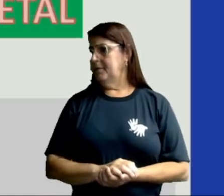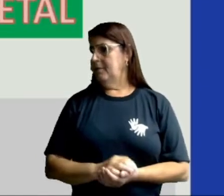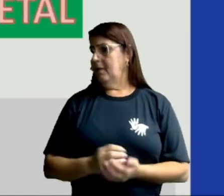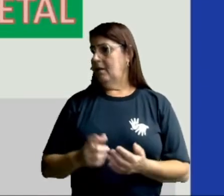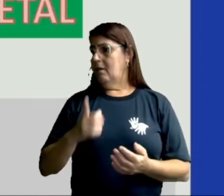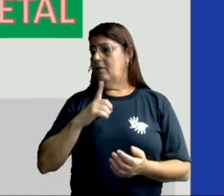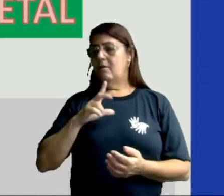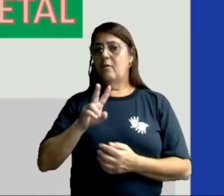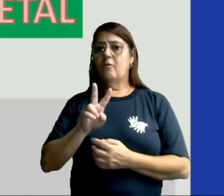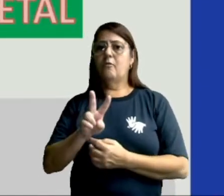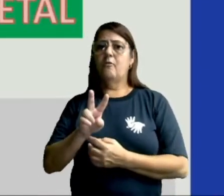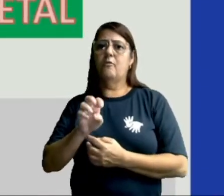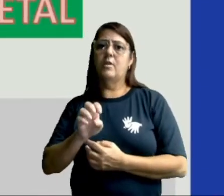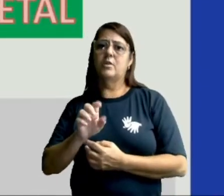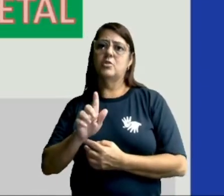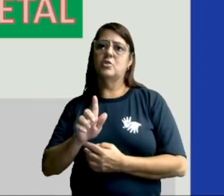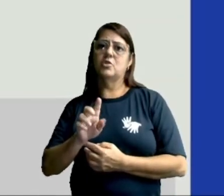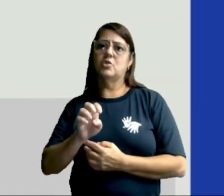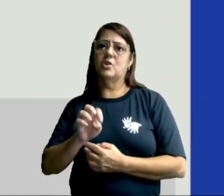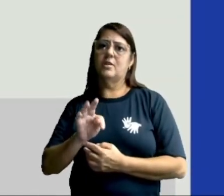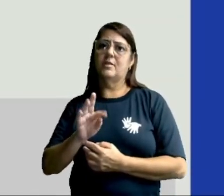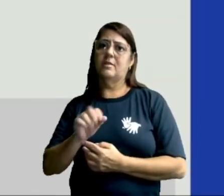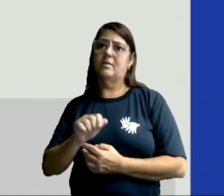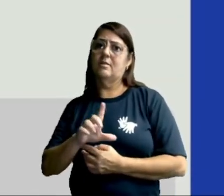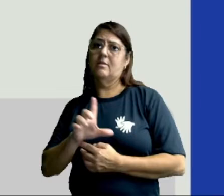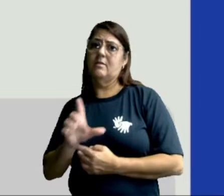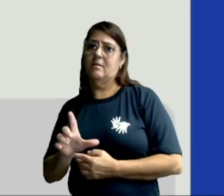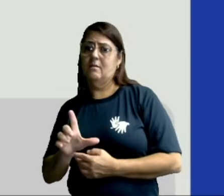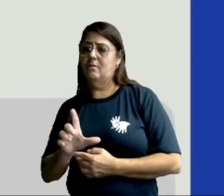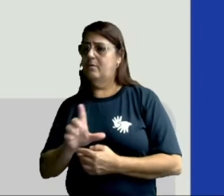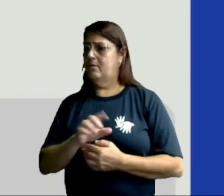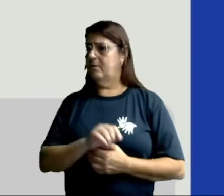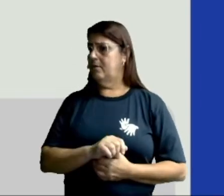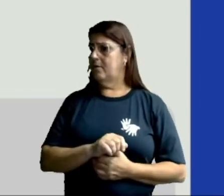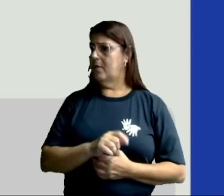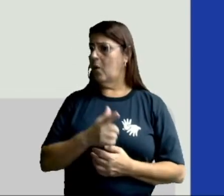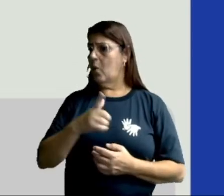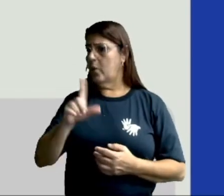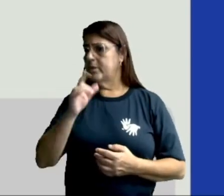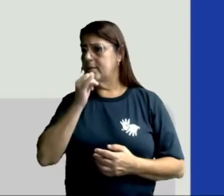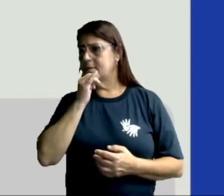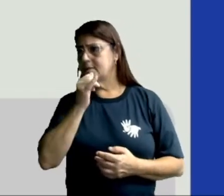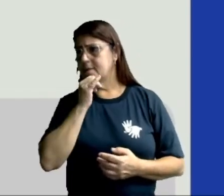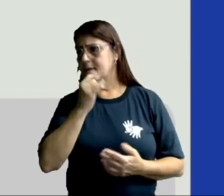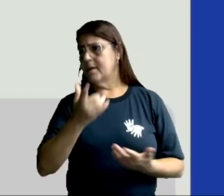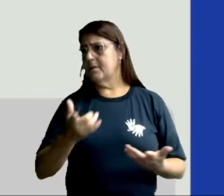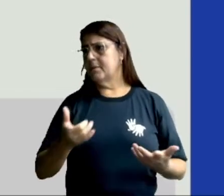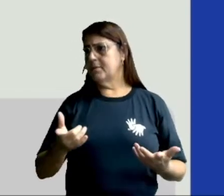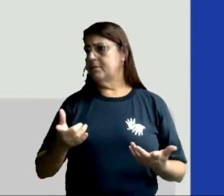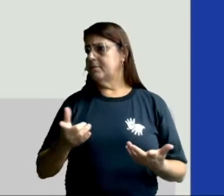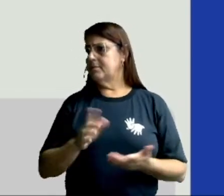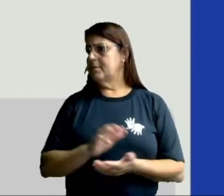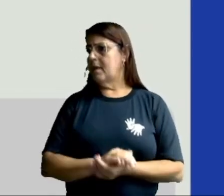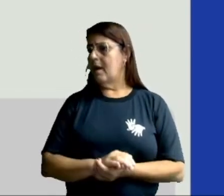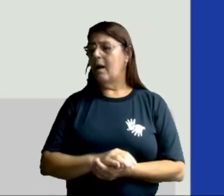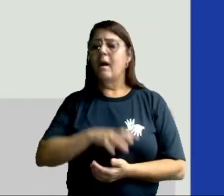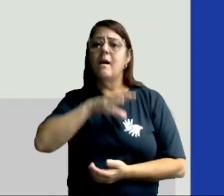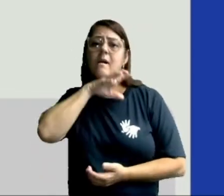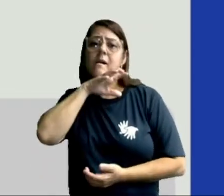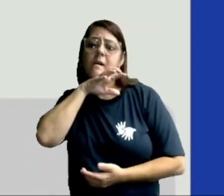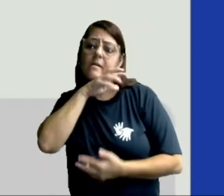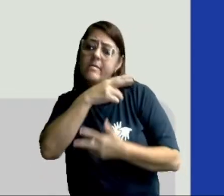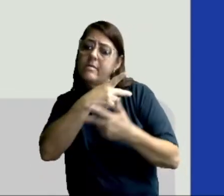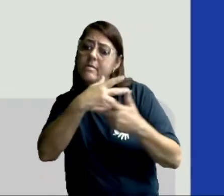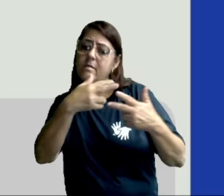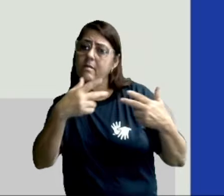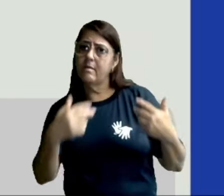e vai ter a origem vegetal. Outro exemplo que nós podemos dar é